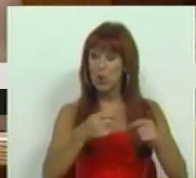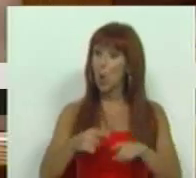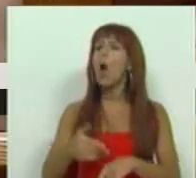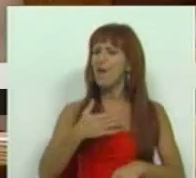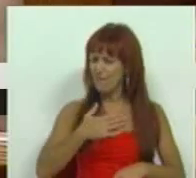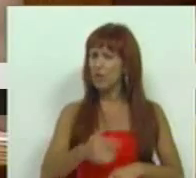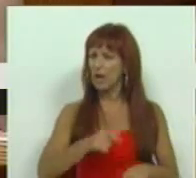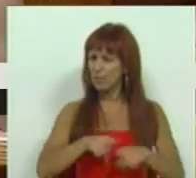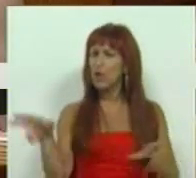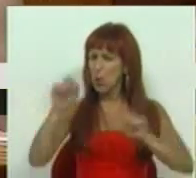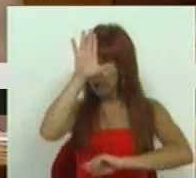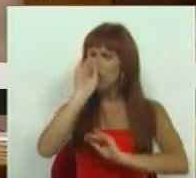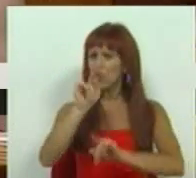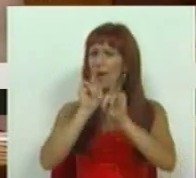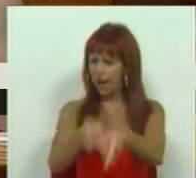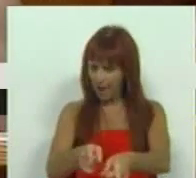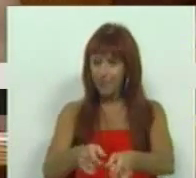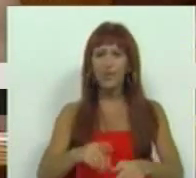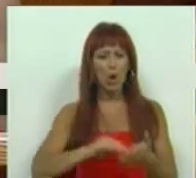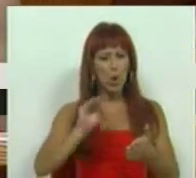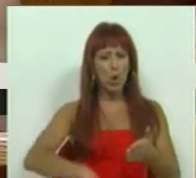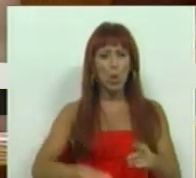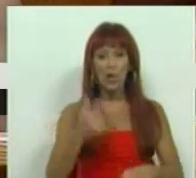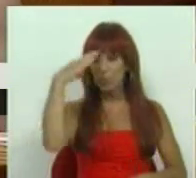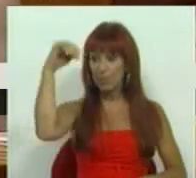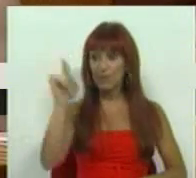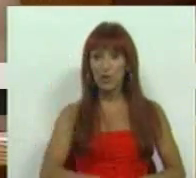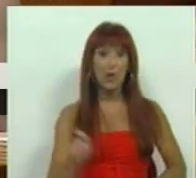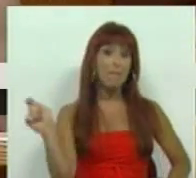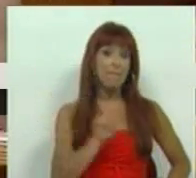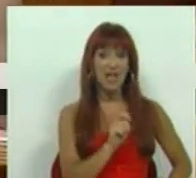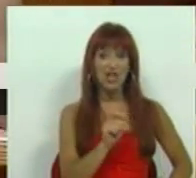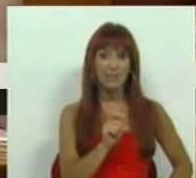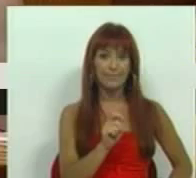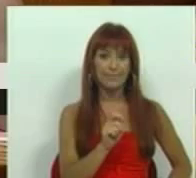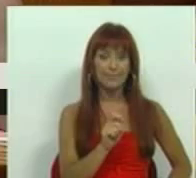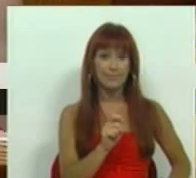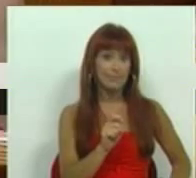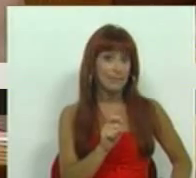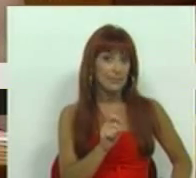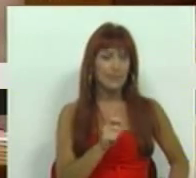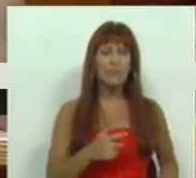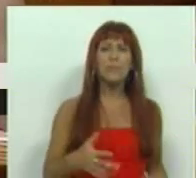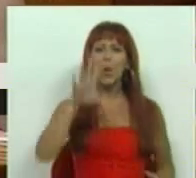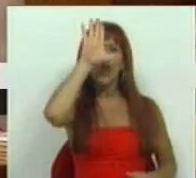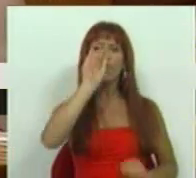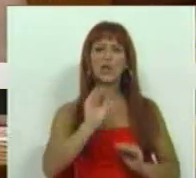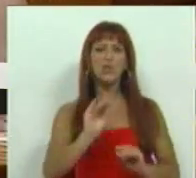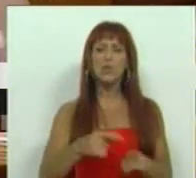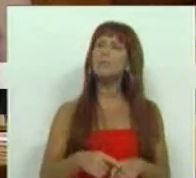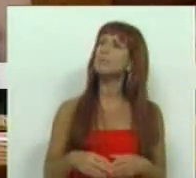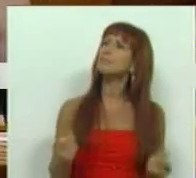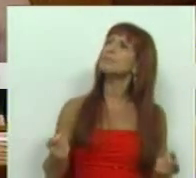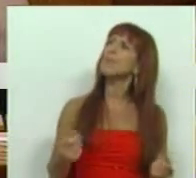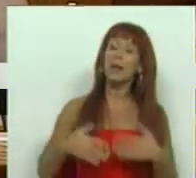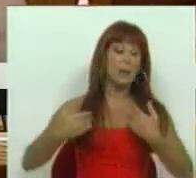vontade política do novo Ministério da Educação: contratar os professores ao mês. E então o Ministério da Educação